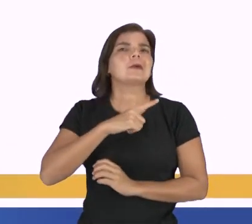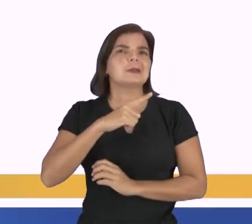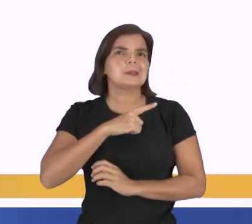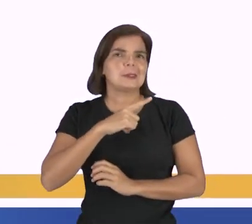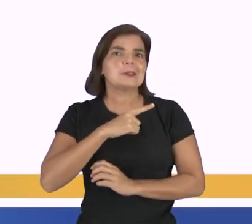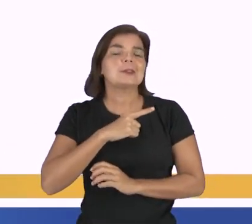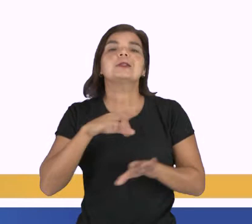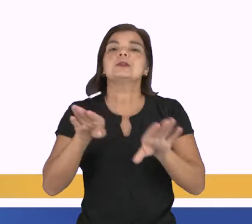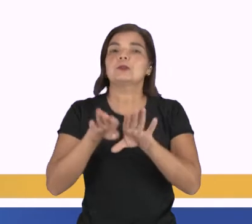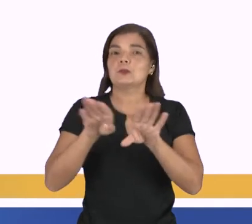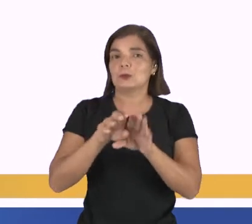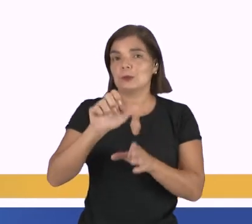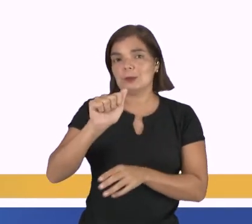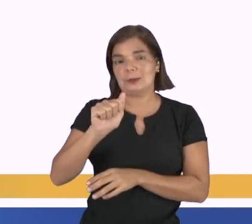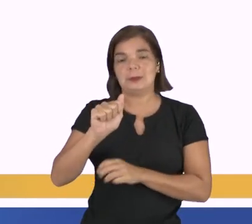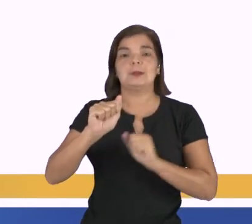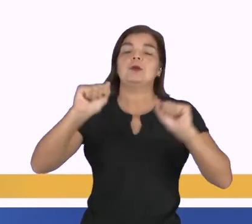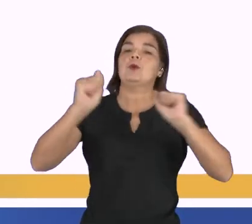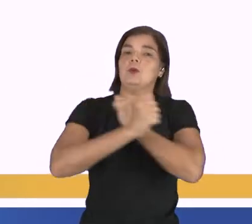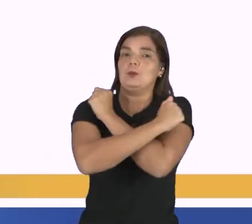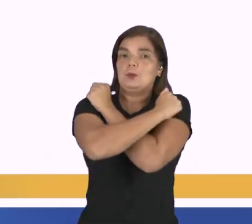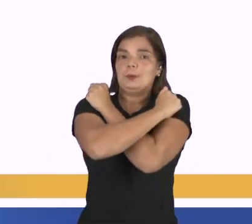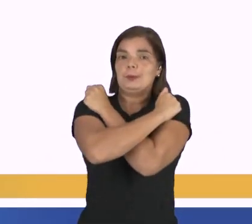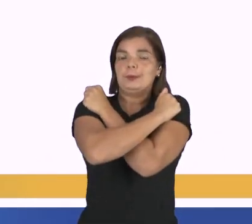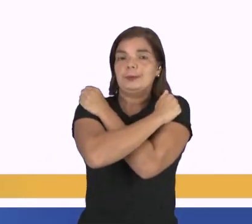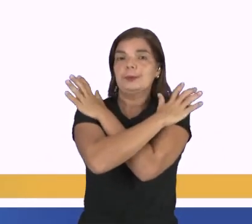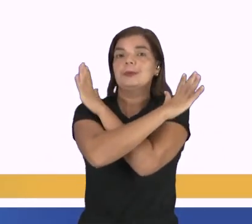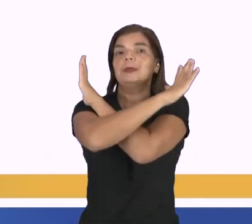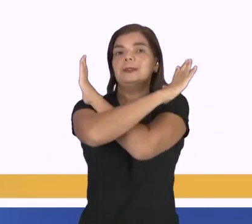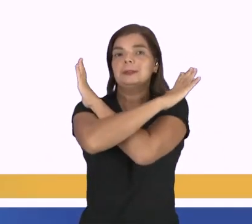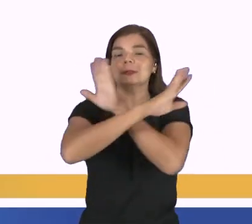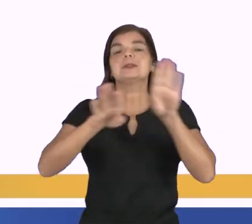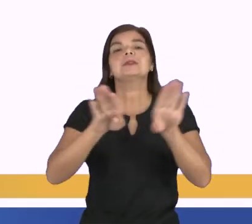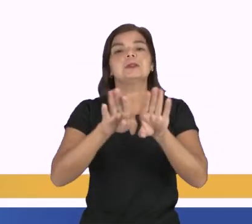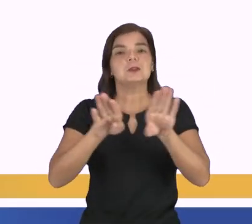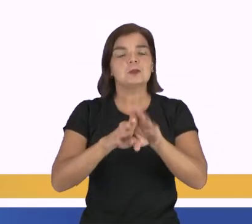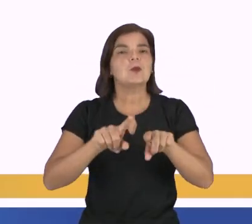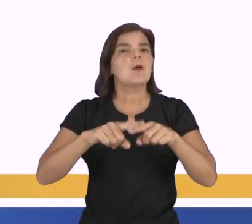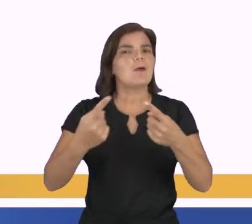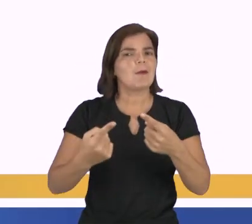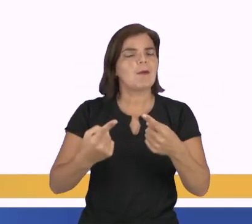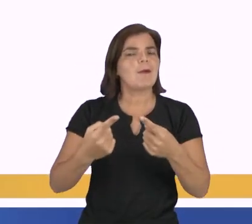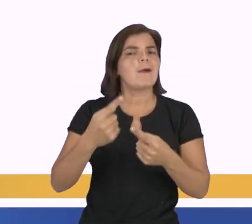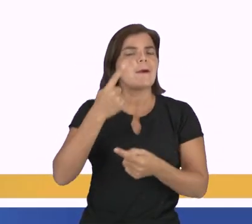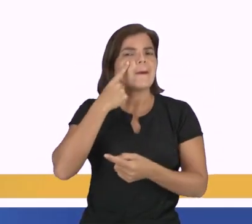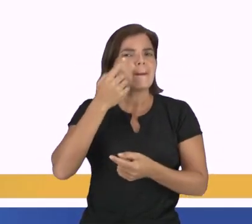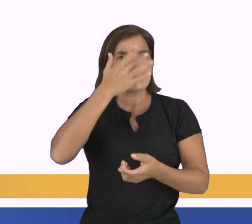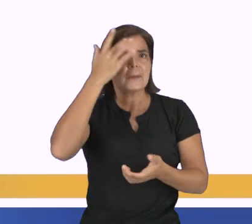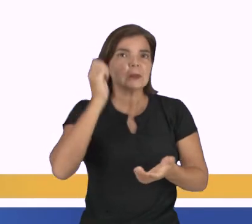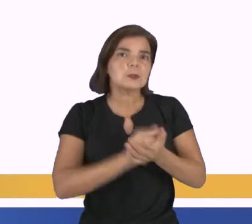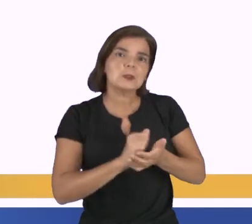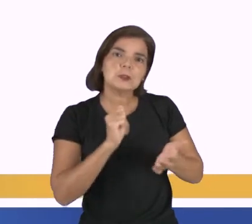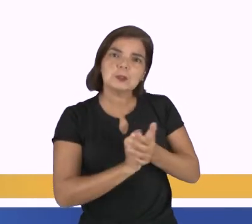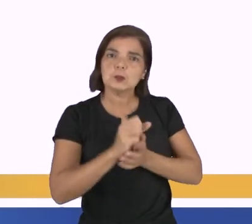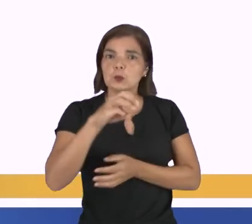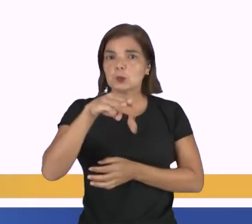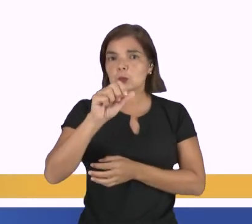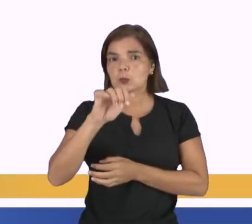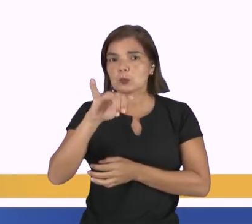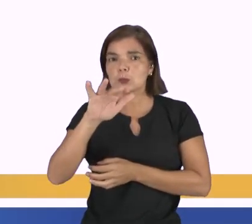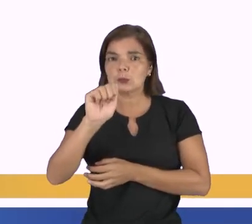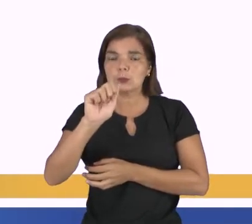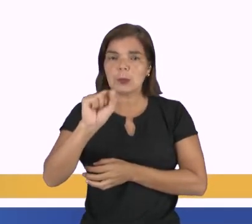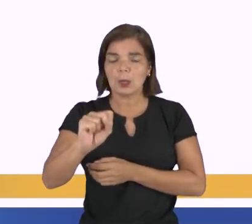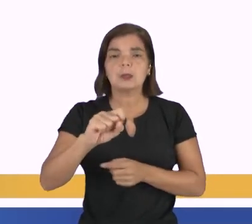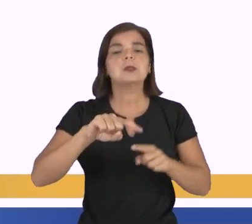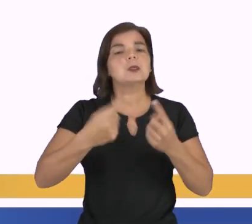aí os astecas, os maias, os incas, né? Só que os astecas, eles deixaram, pessoal, para a gente escritas, os maias, né?